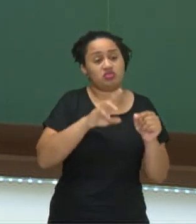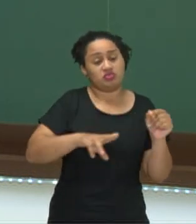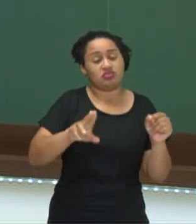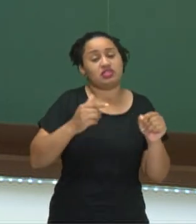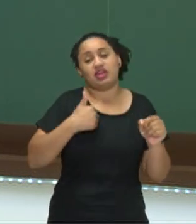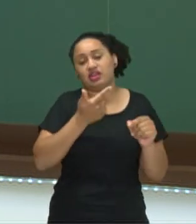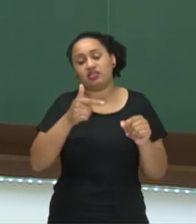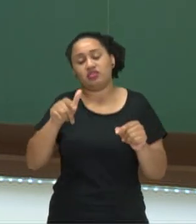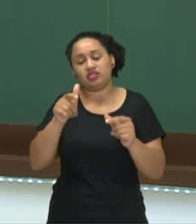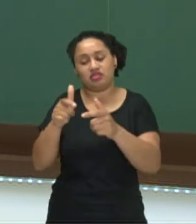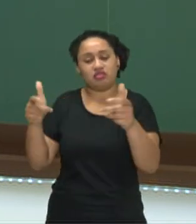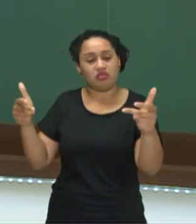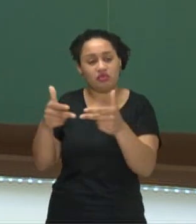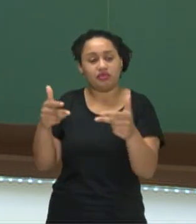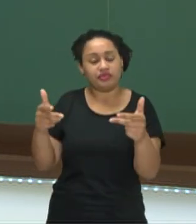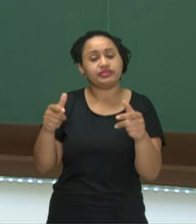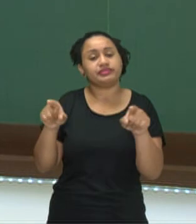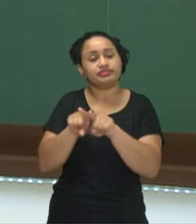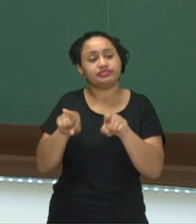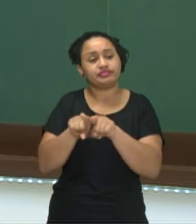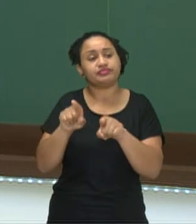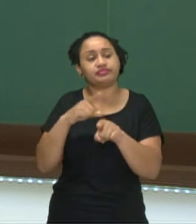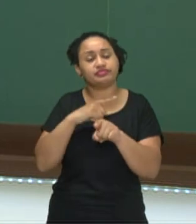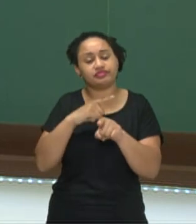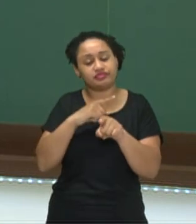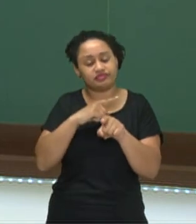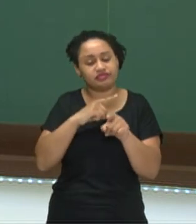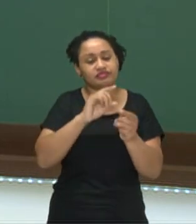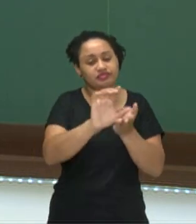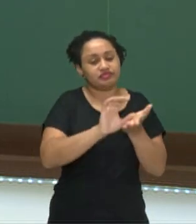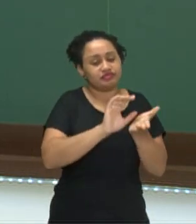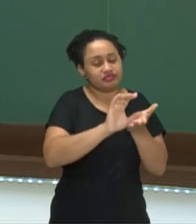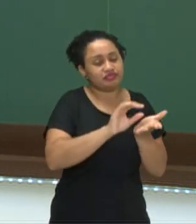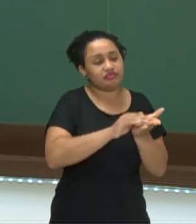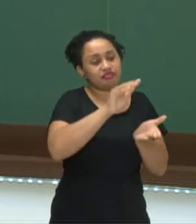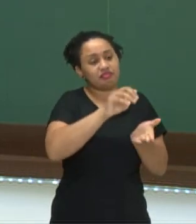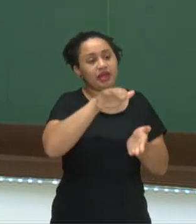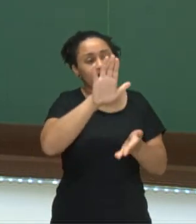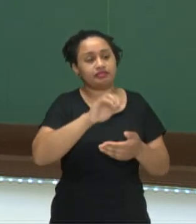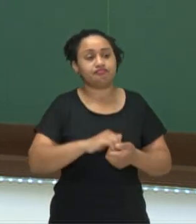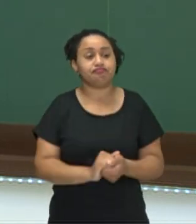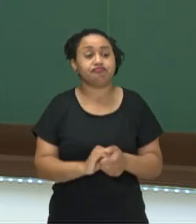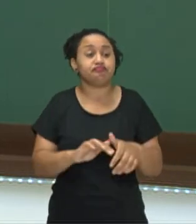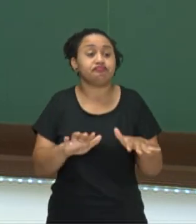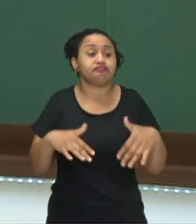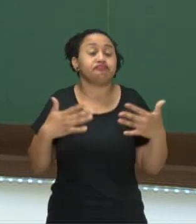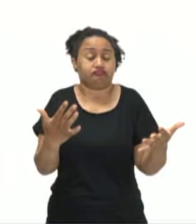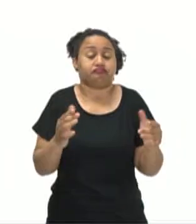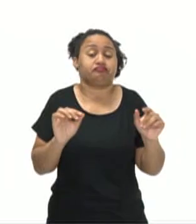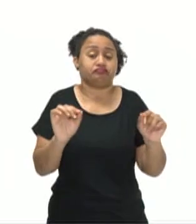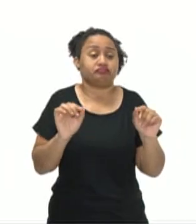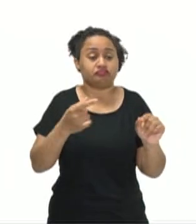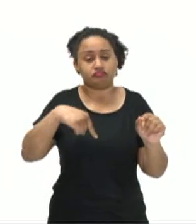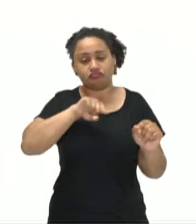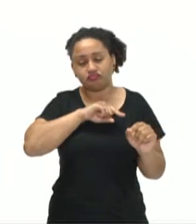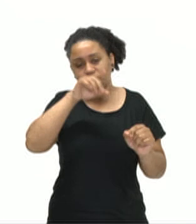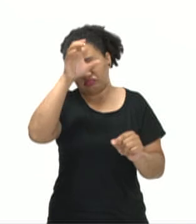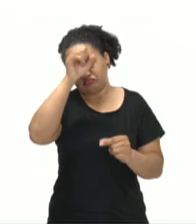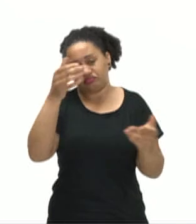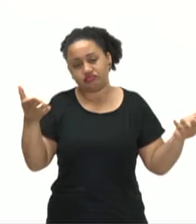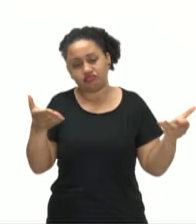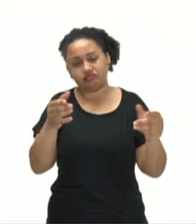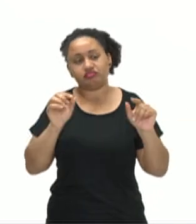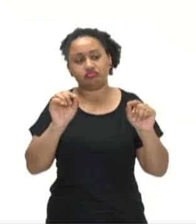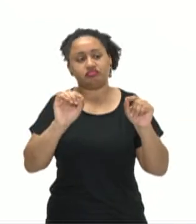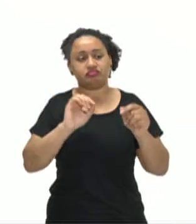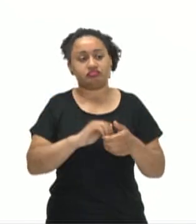num outro local, onde você vai ter um rendimento ainda maior. Então, portanto, o que a gente conversou hoje? Um